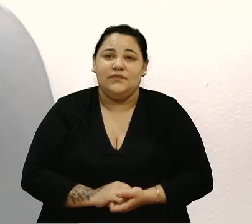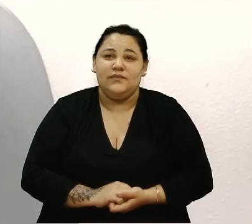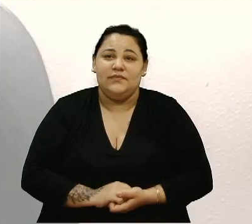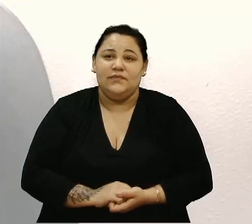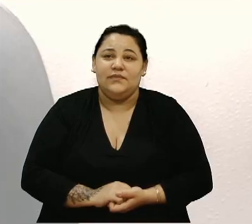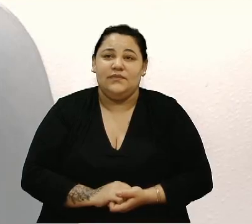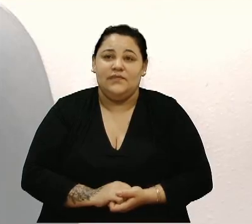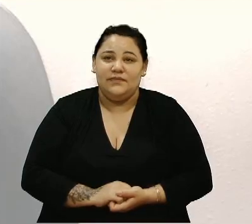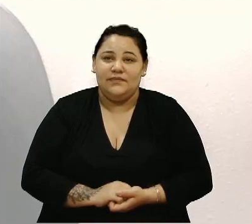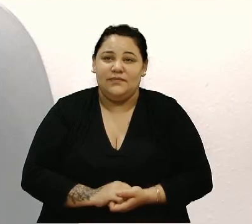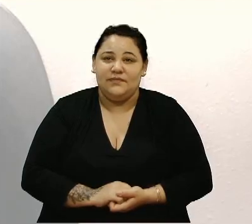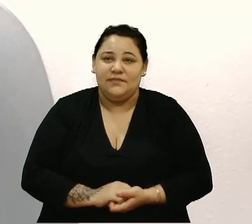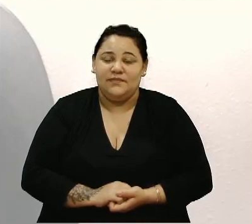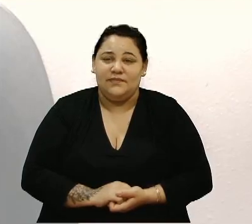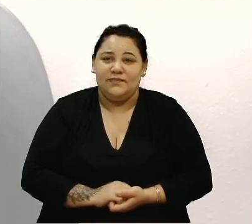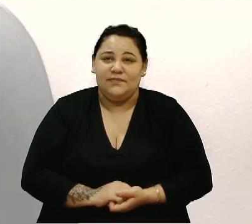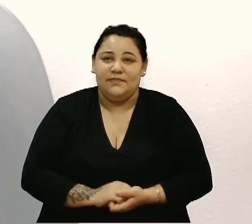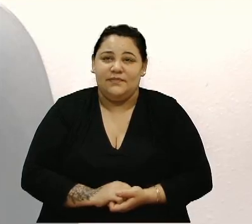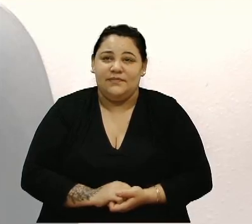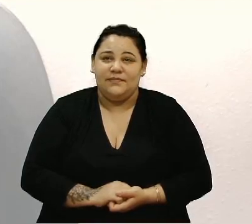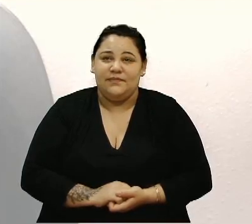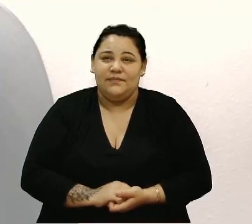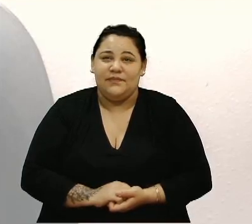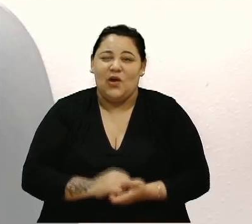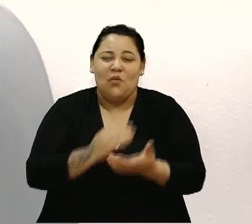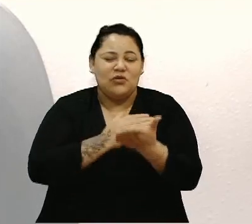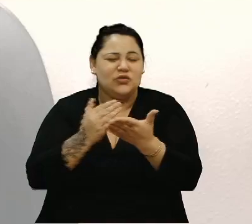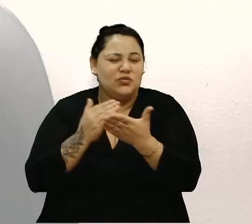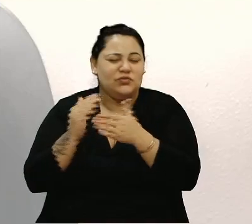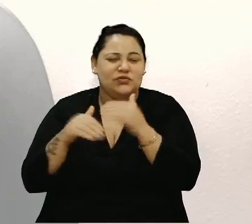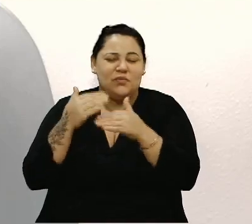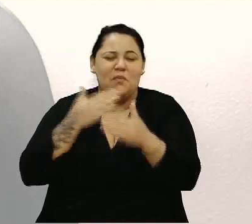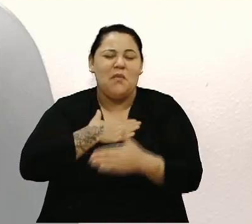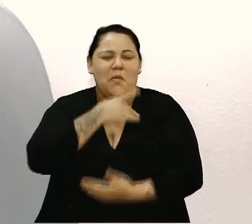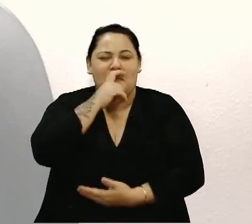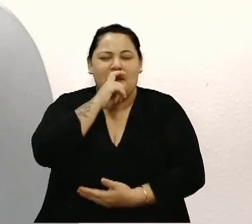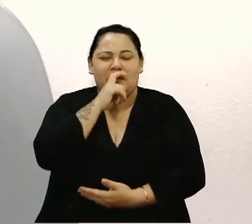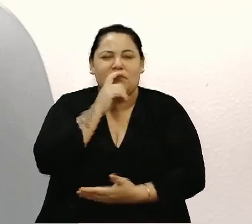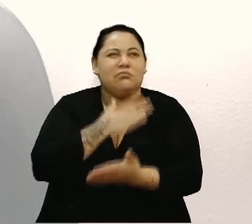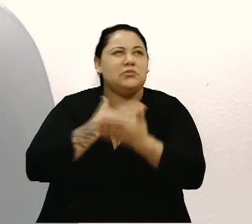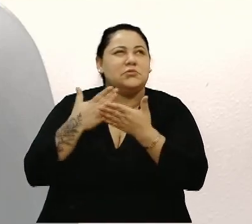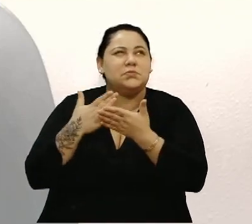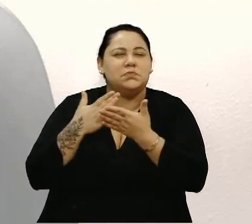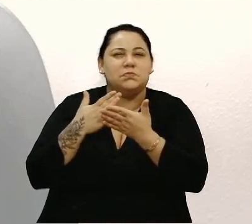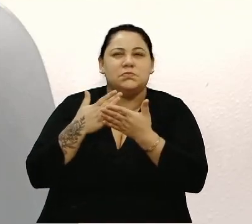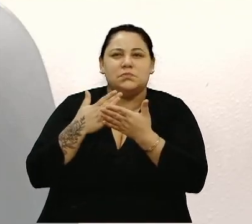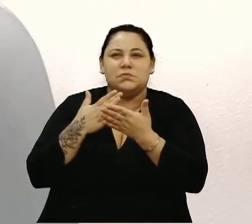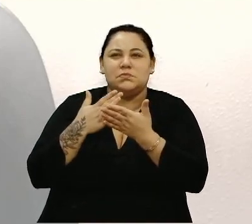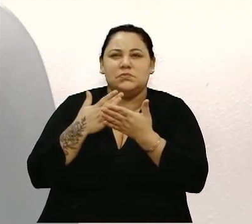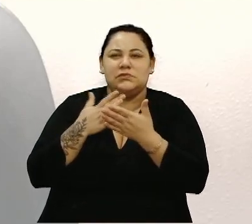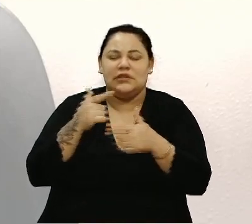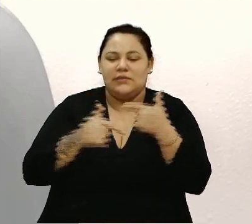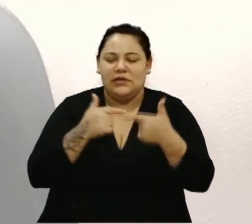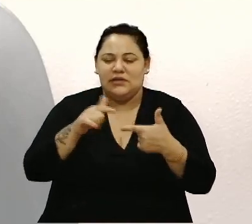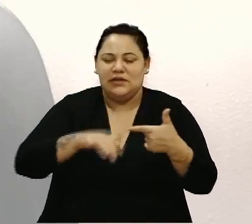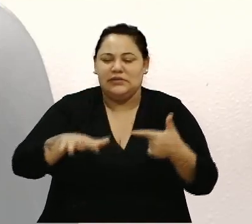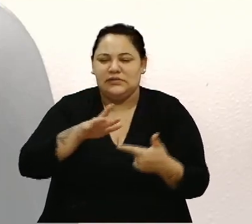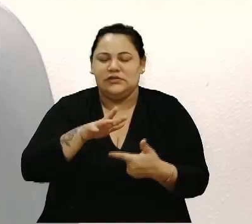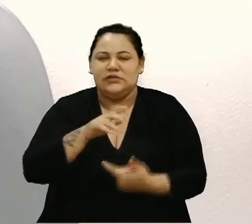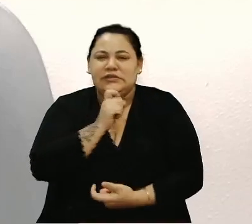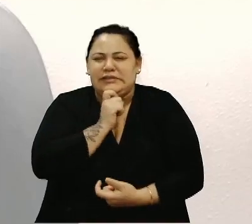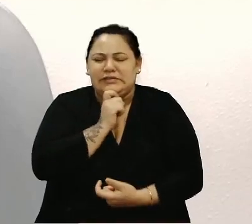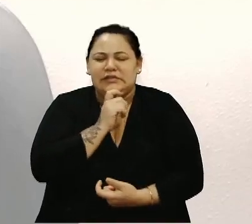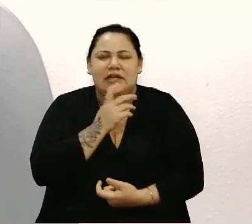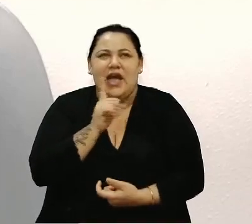evoluir e começava... quando meu pai começou na refrigeração, era